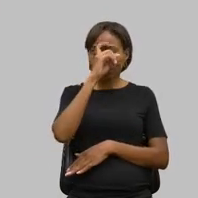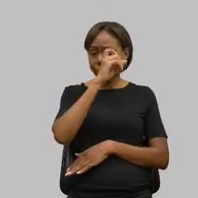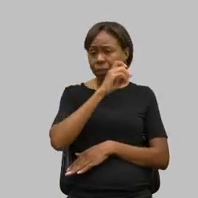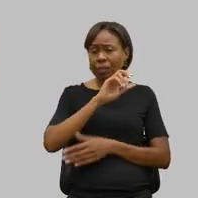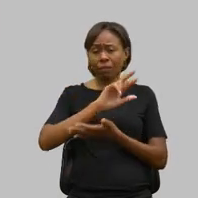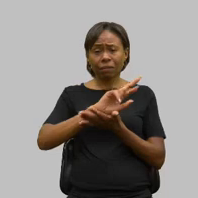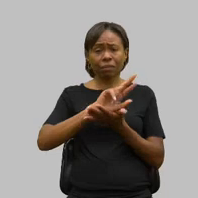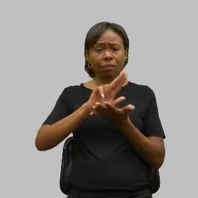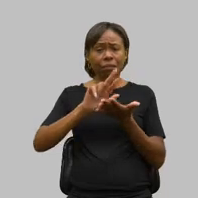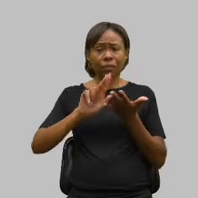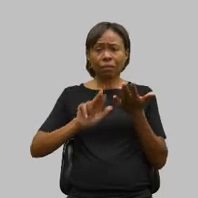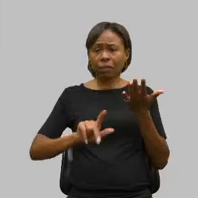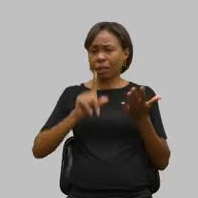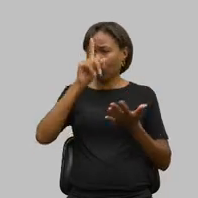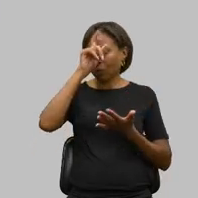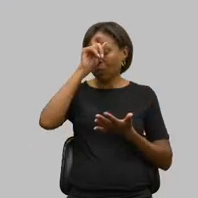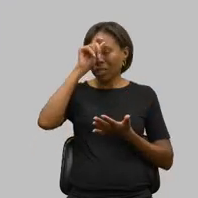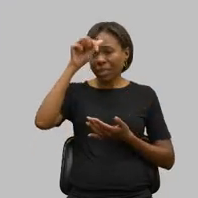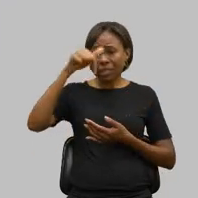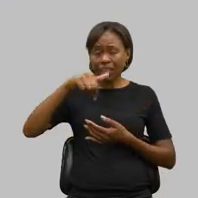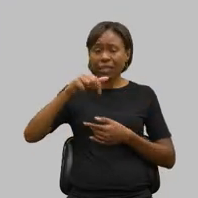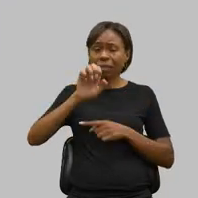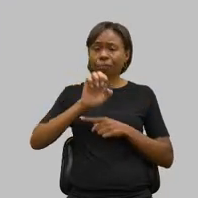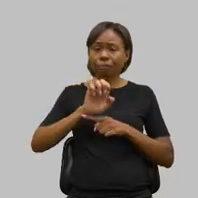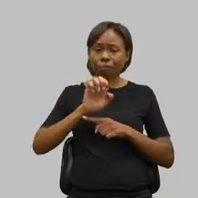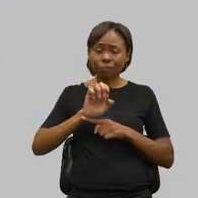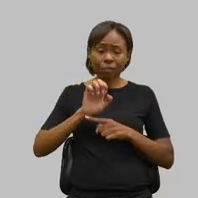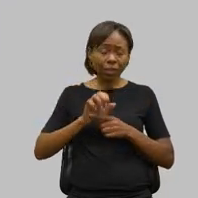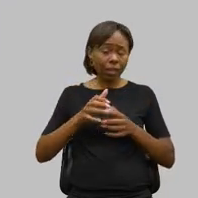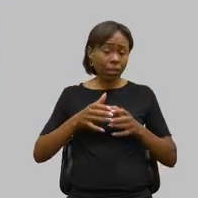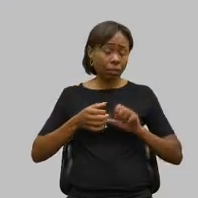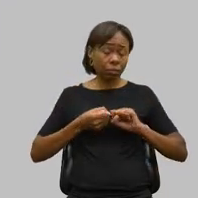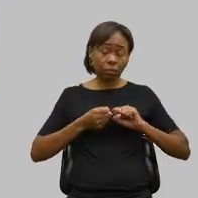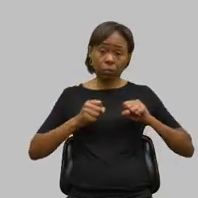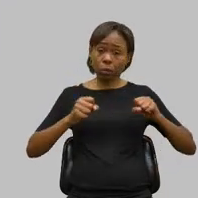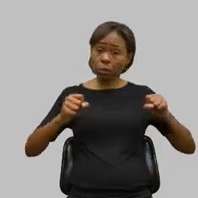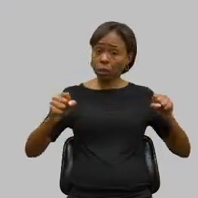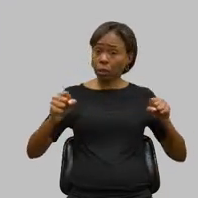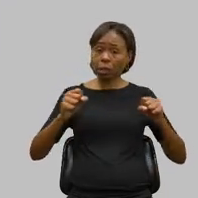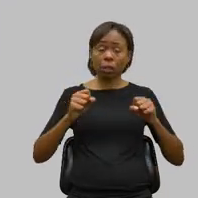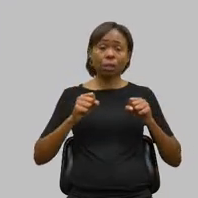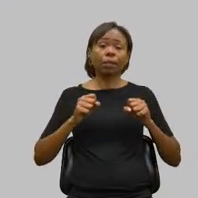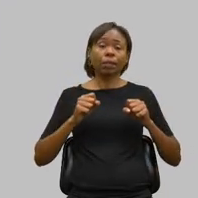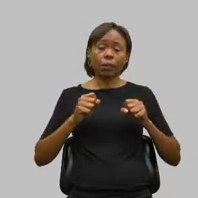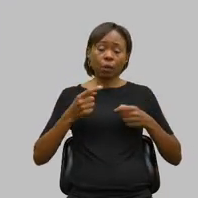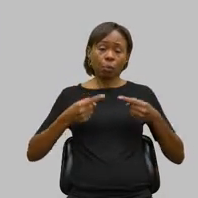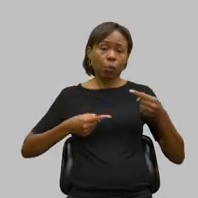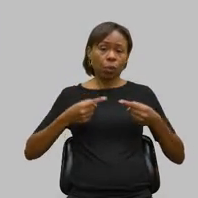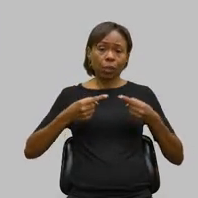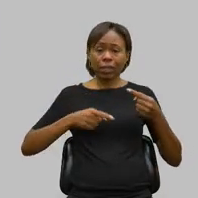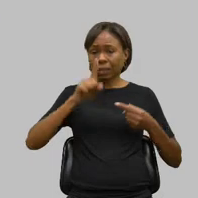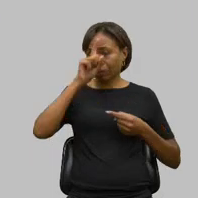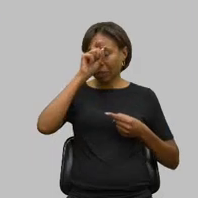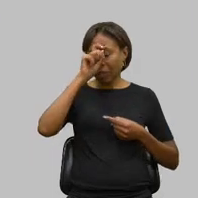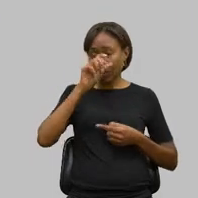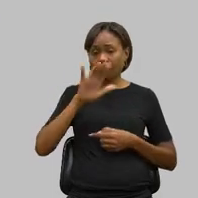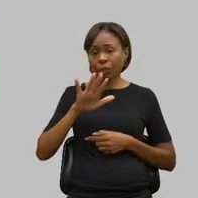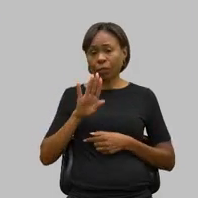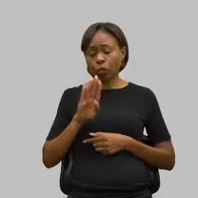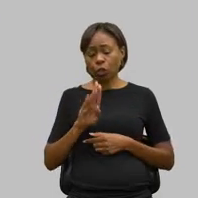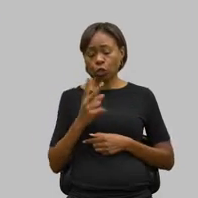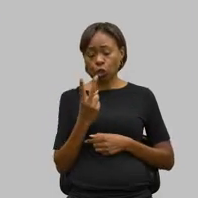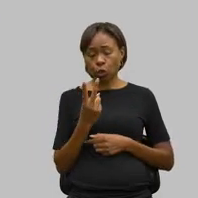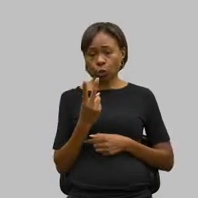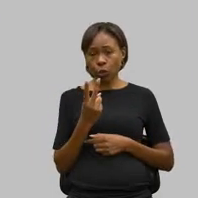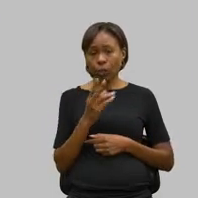hospitais desse Estado, é muito grande, é o mesmo recurso que concorre. Na política hospitalar, nós estamos chegando a 2 bi por ano, era